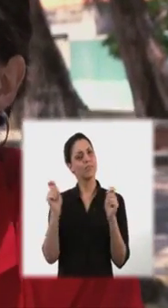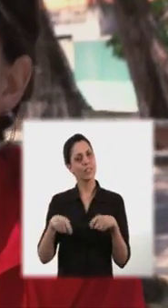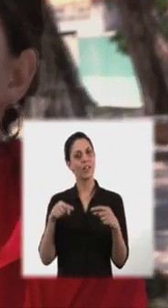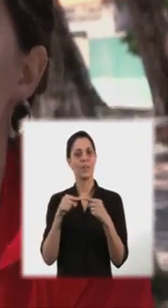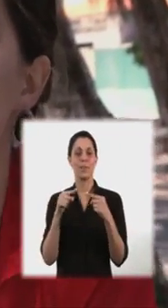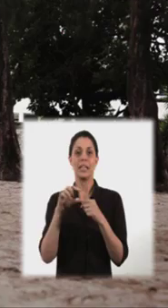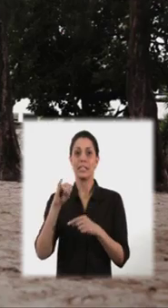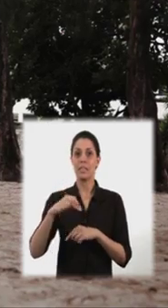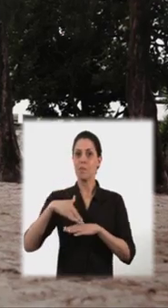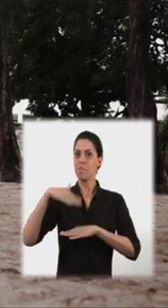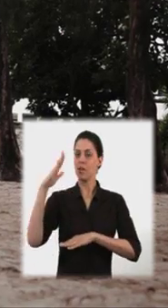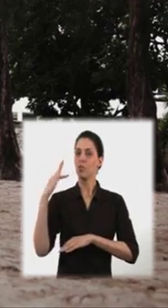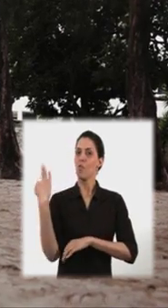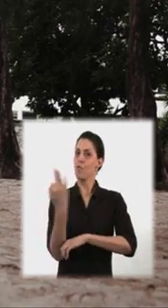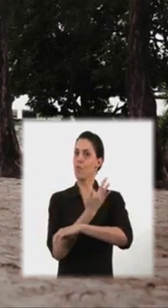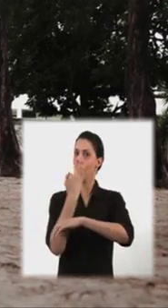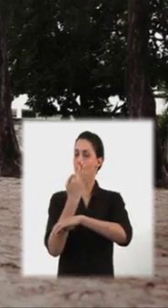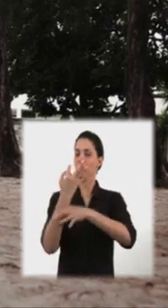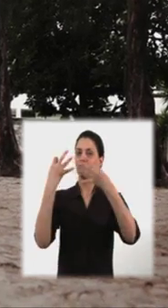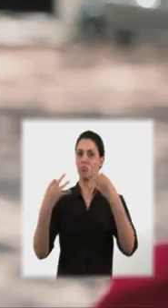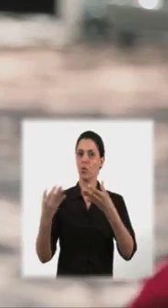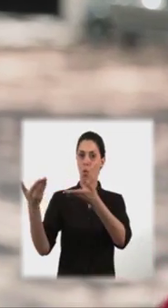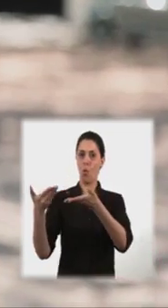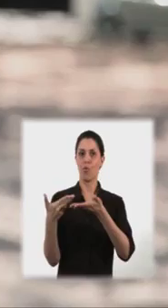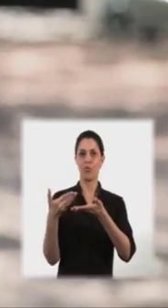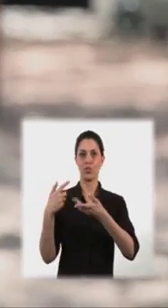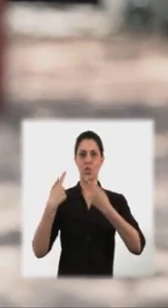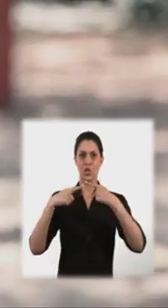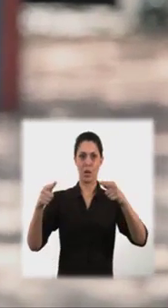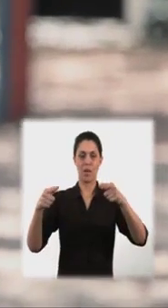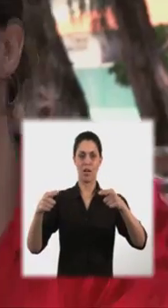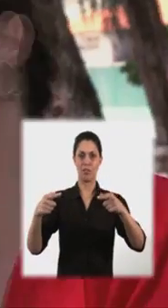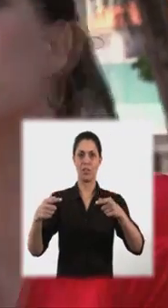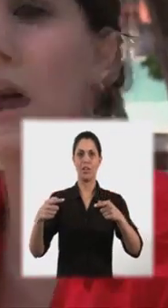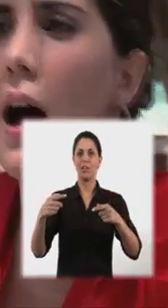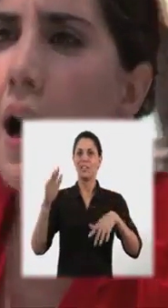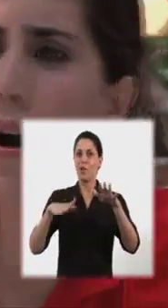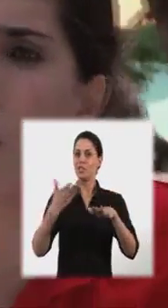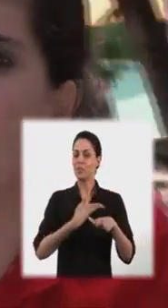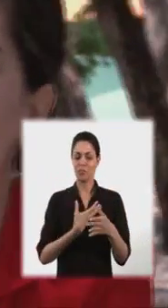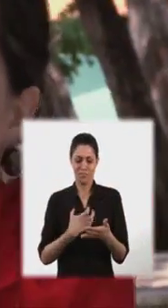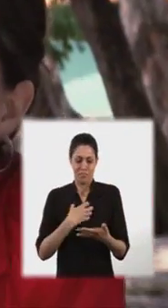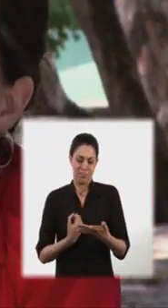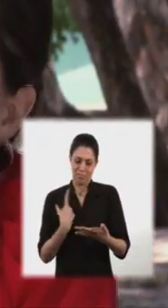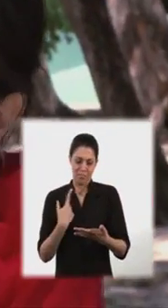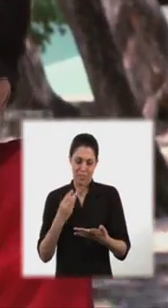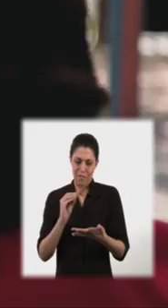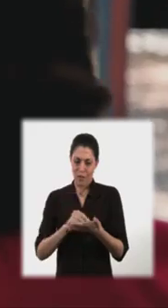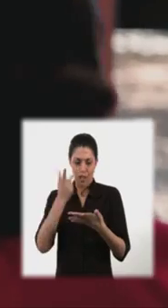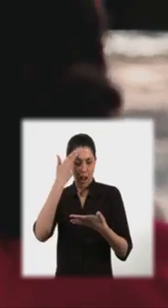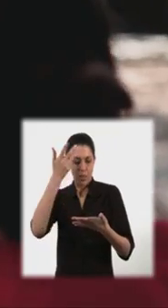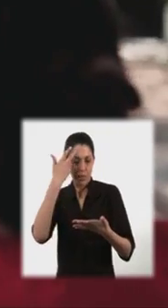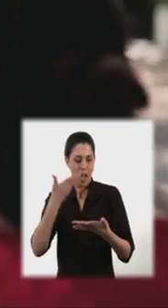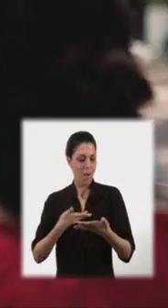formal, usasse a norma culta, será que os amigos se sentiriam à vontade? Será que eles achariam natural?